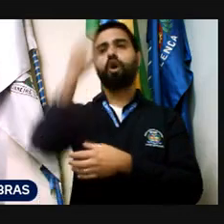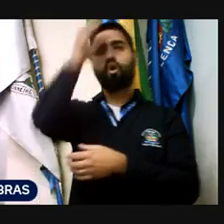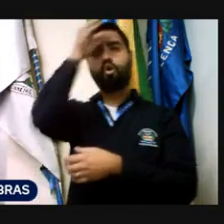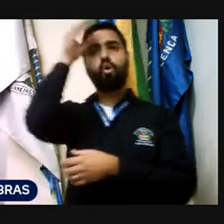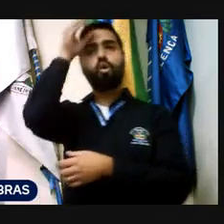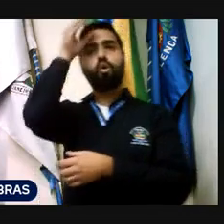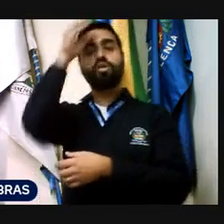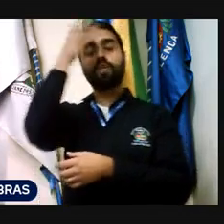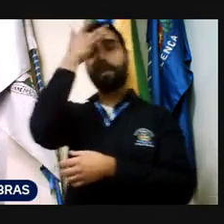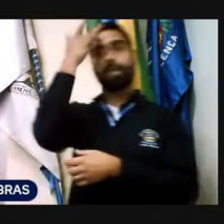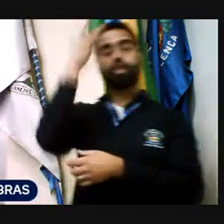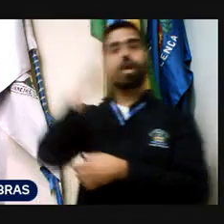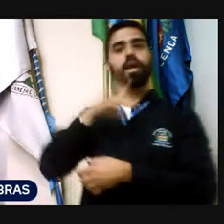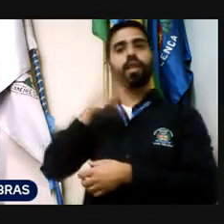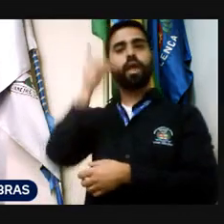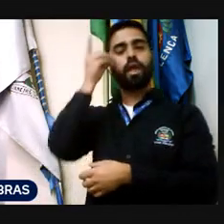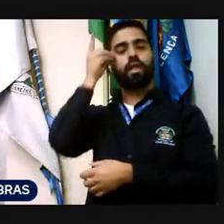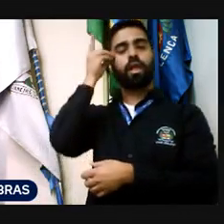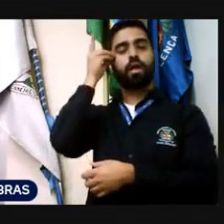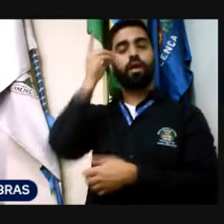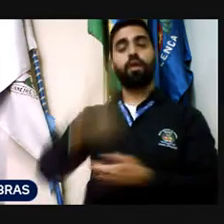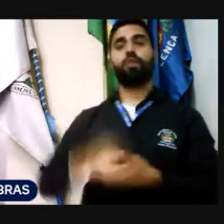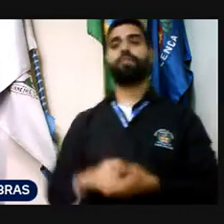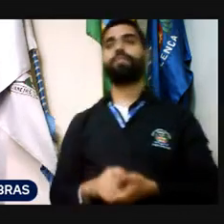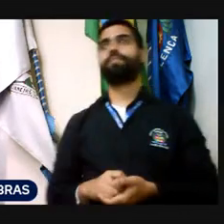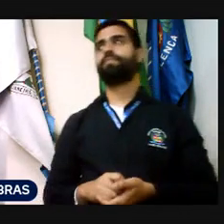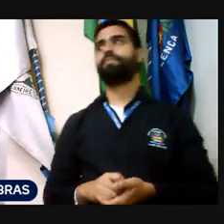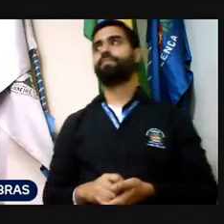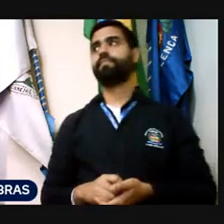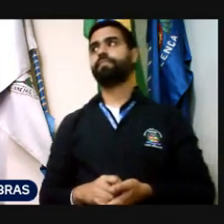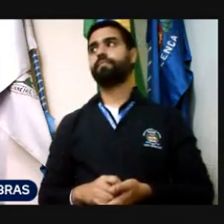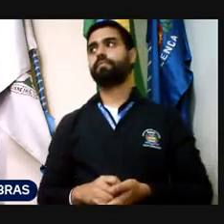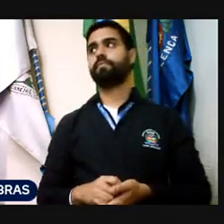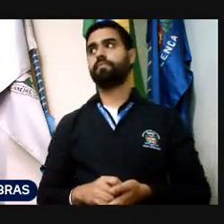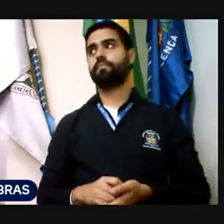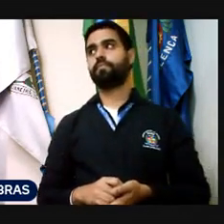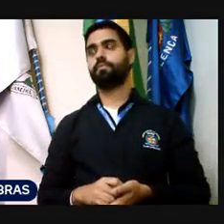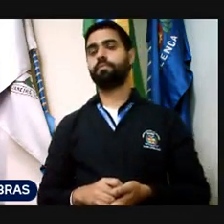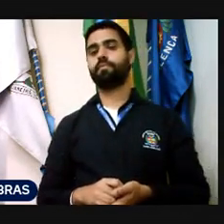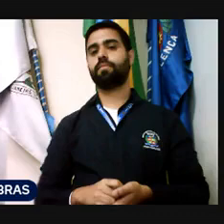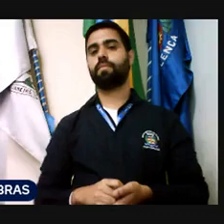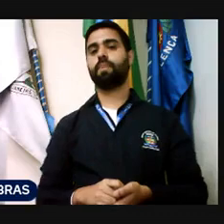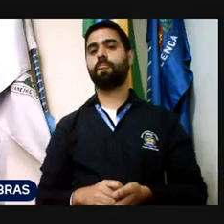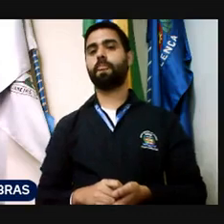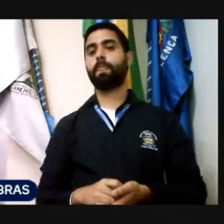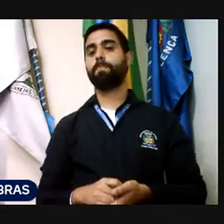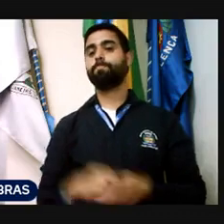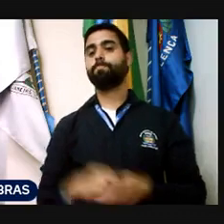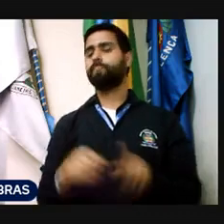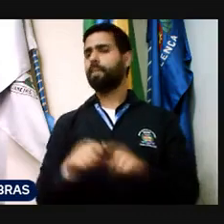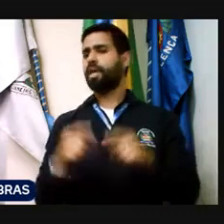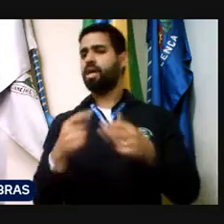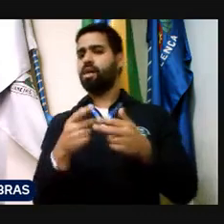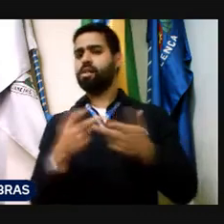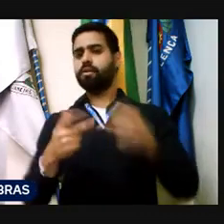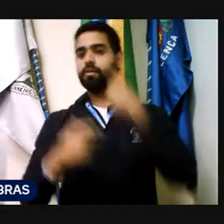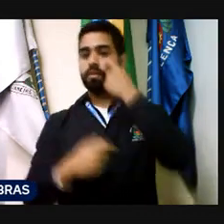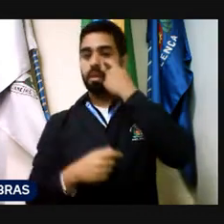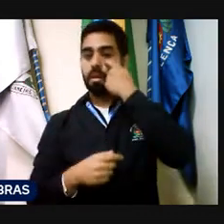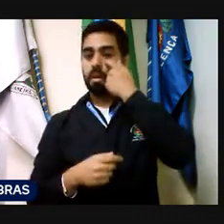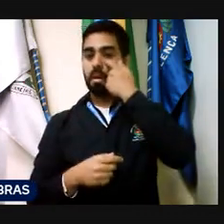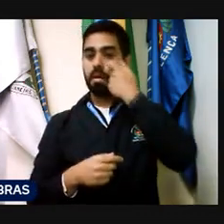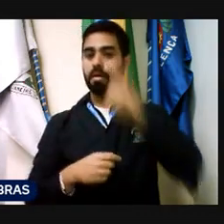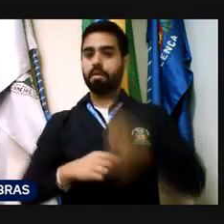conscientização sobre a pessoa com síndrome de Down, em que pese a competência concorrente dos entes federativos para tratarem sobre a